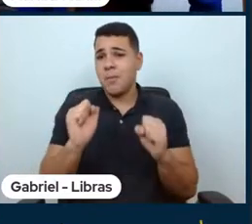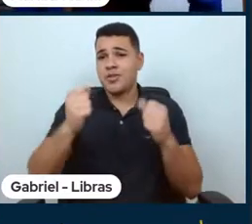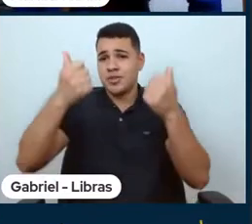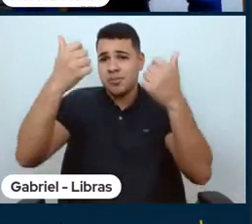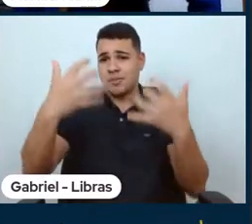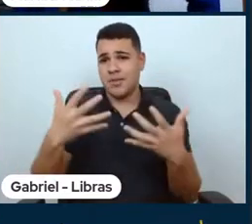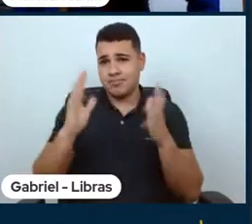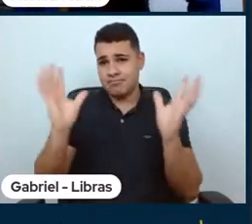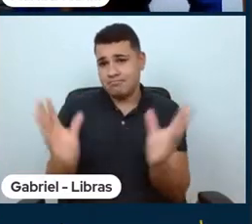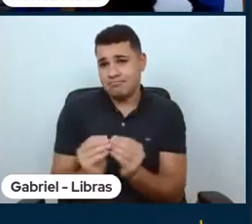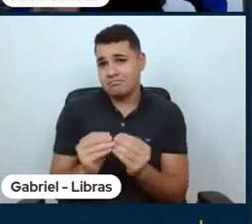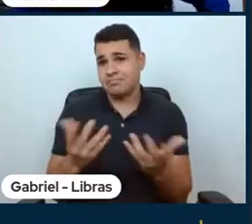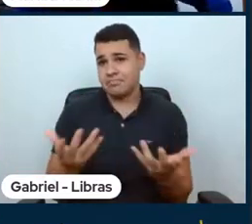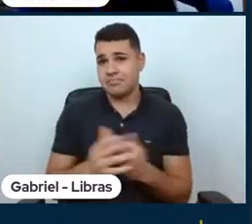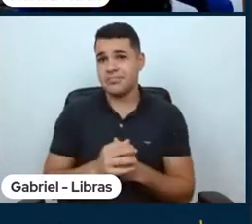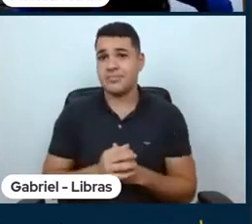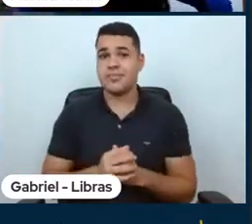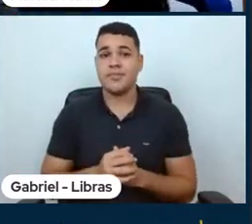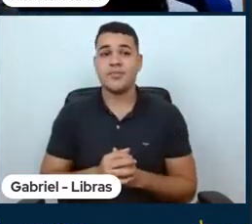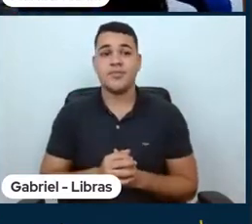pouquinho. Show.